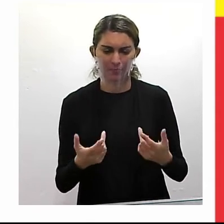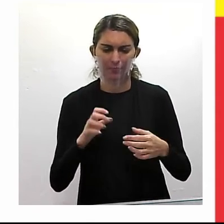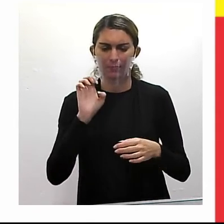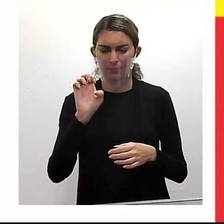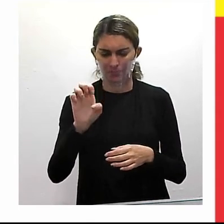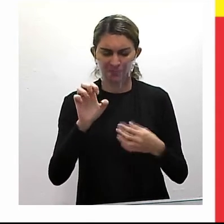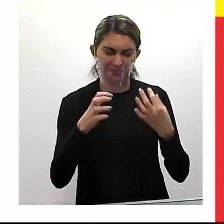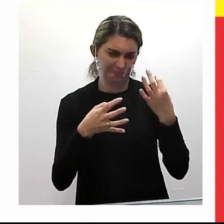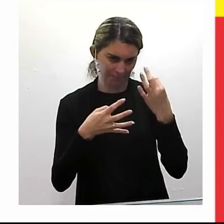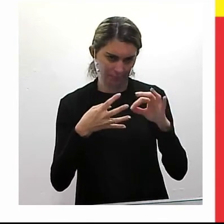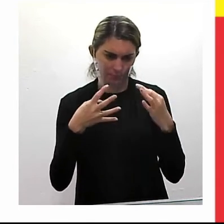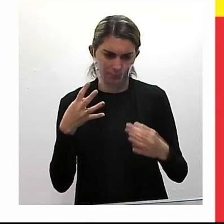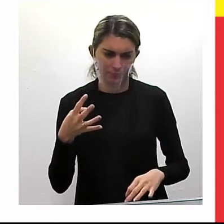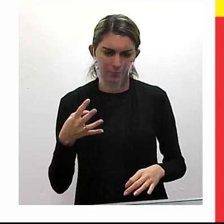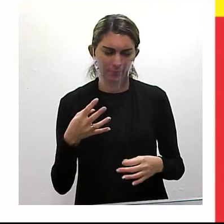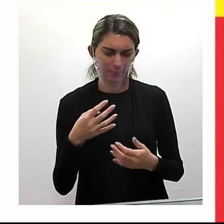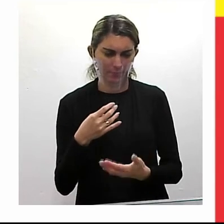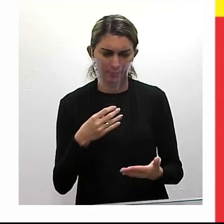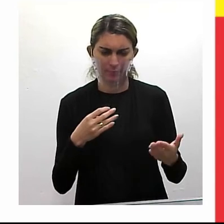E, para conferir,